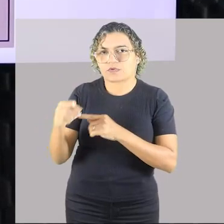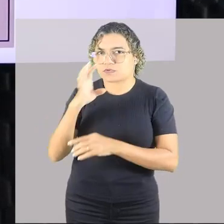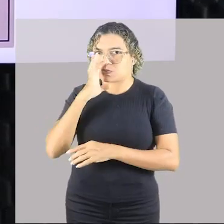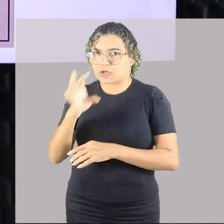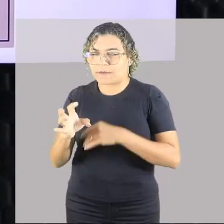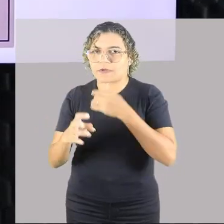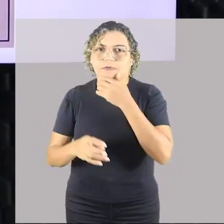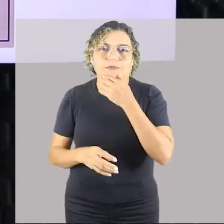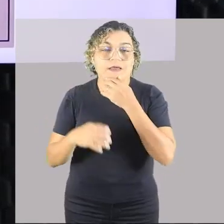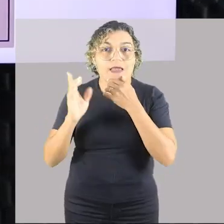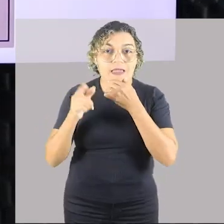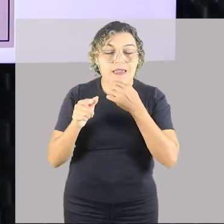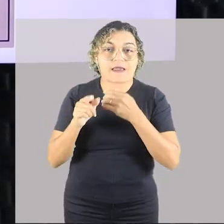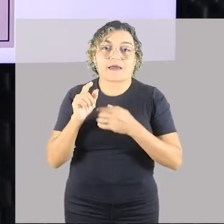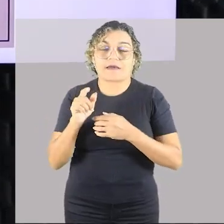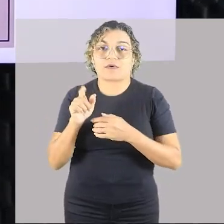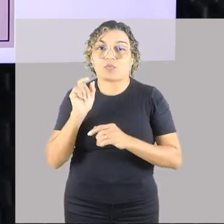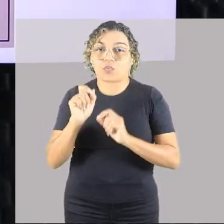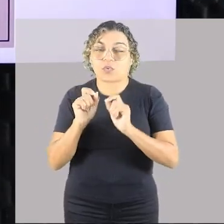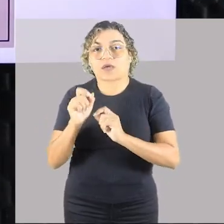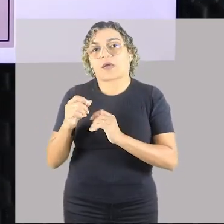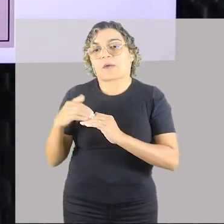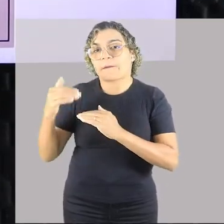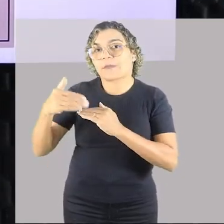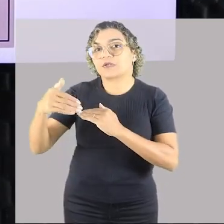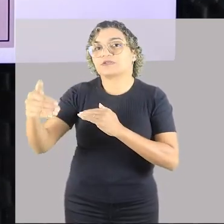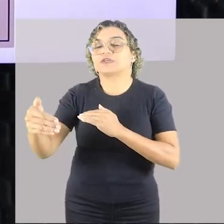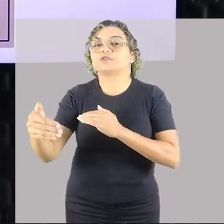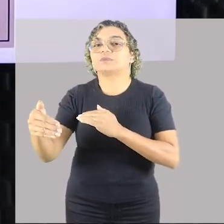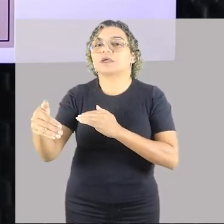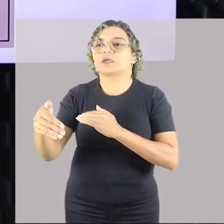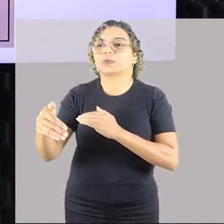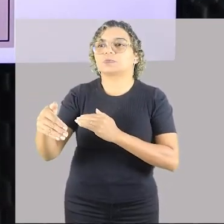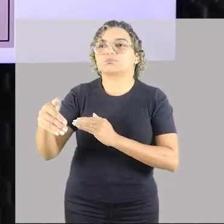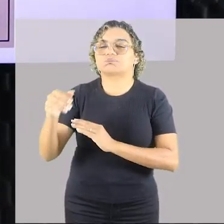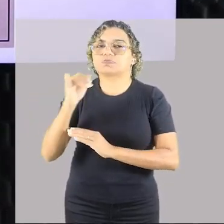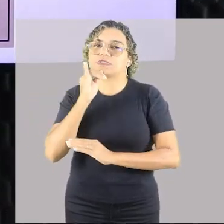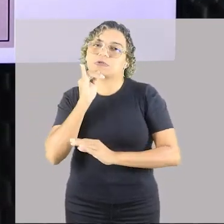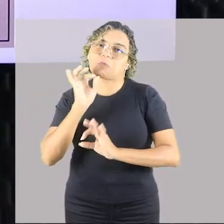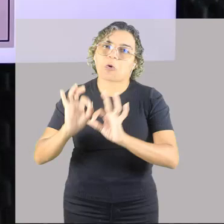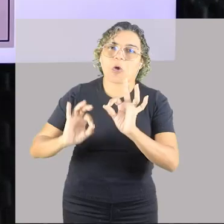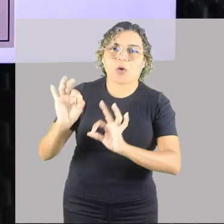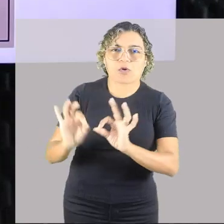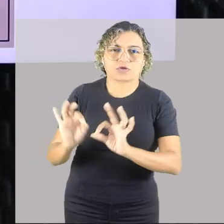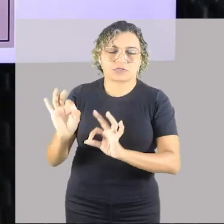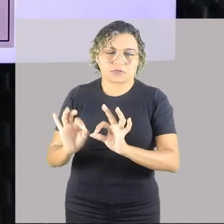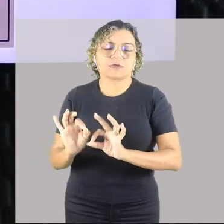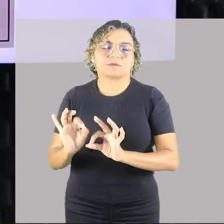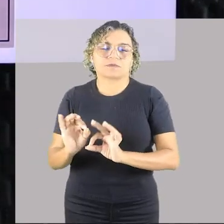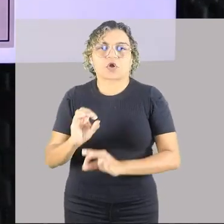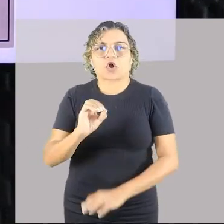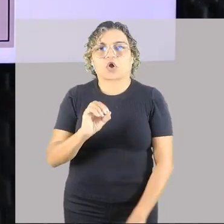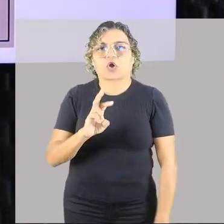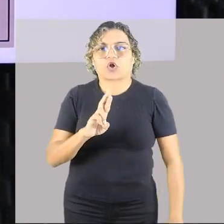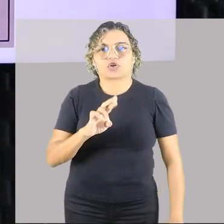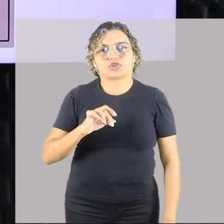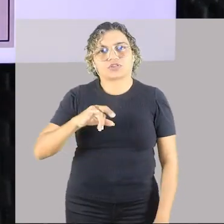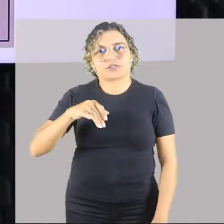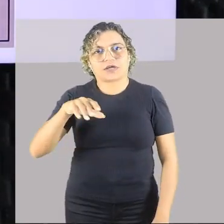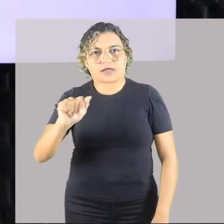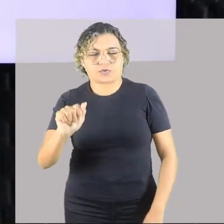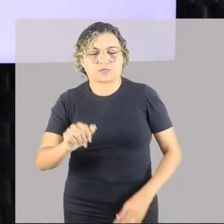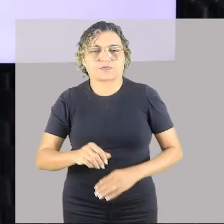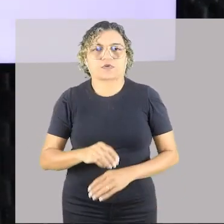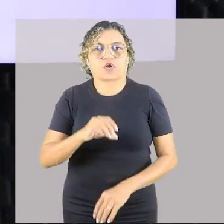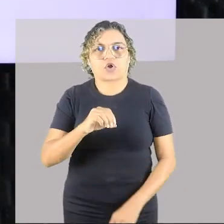o julgamento. Isso no procedimento ordinário. Claro que nós temos outras fases, mas o ordinário é o mais comum, é o que